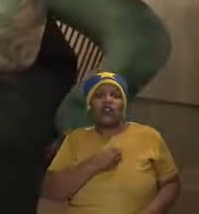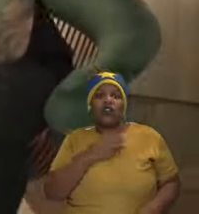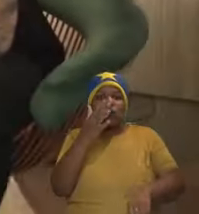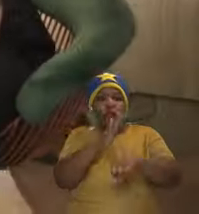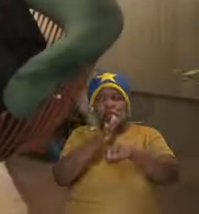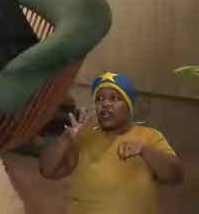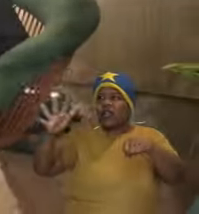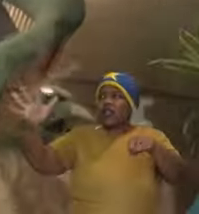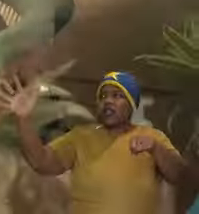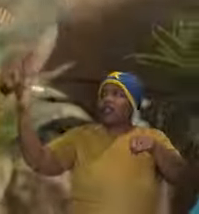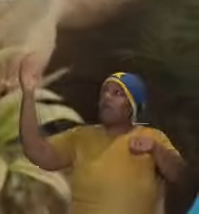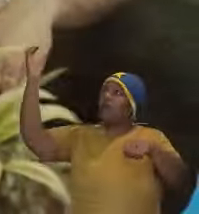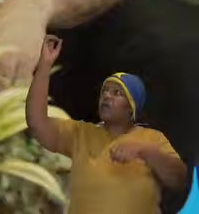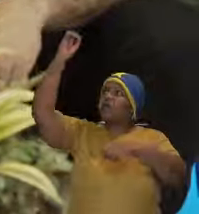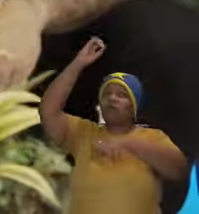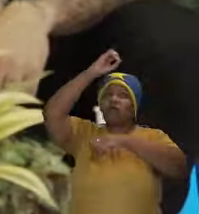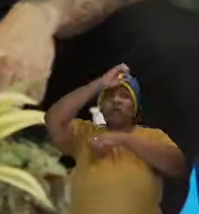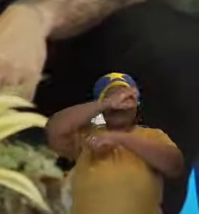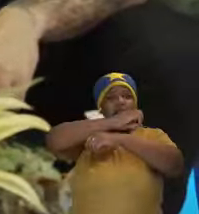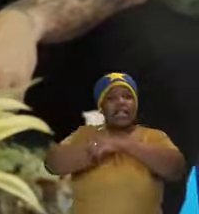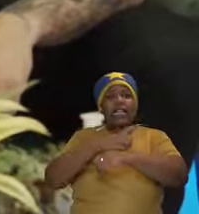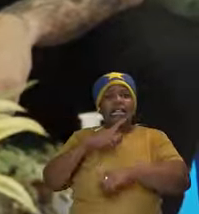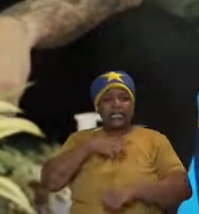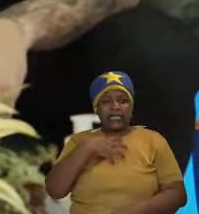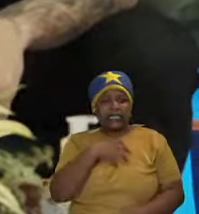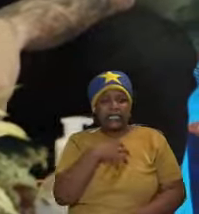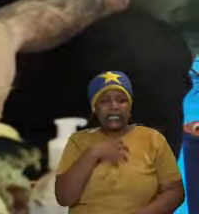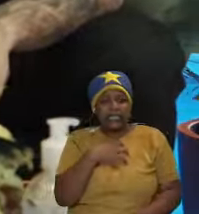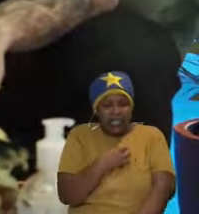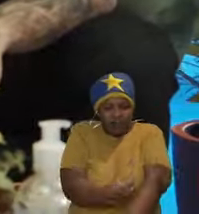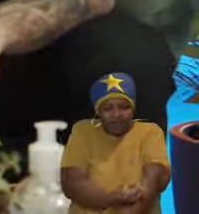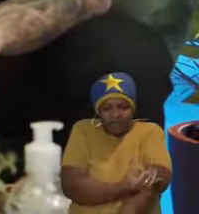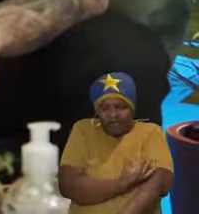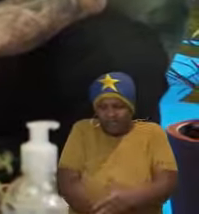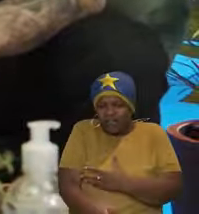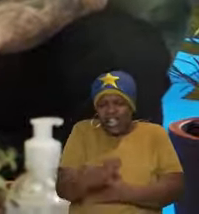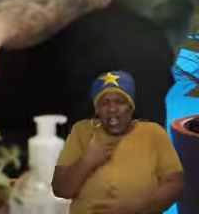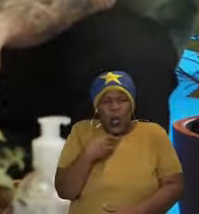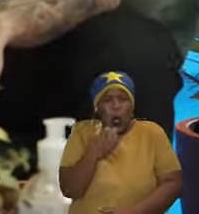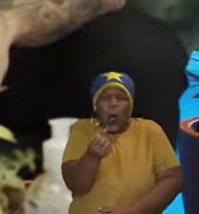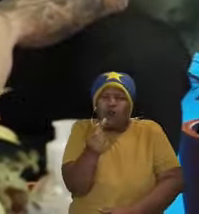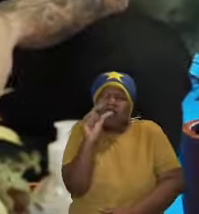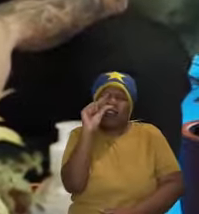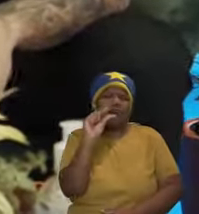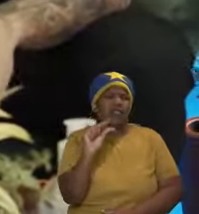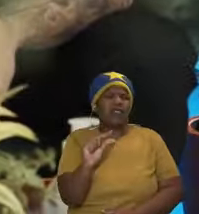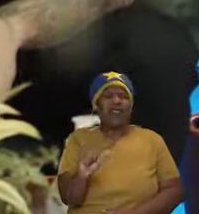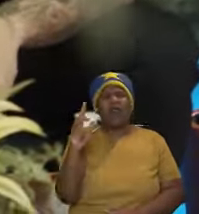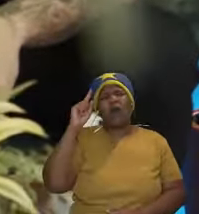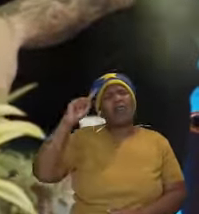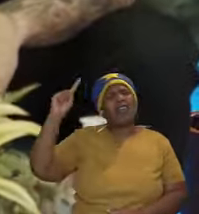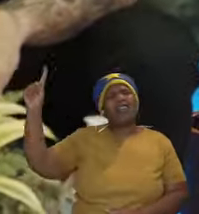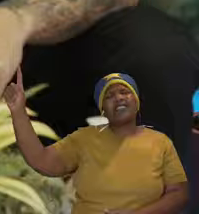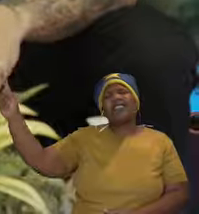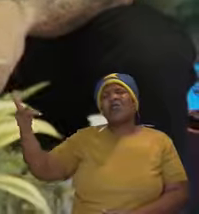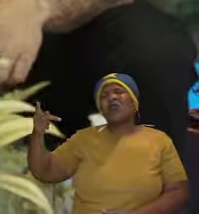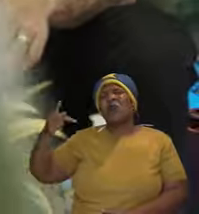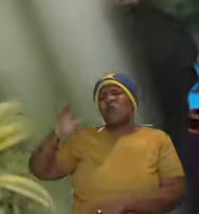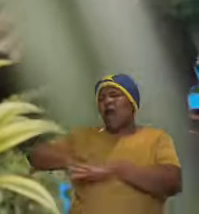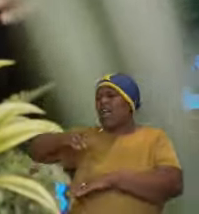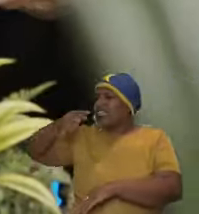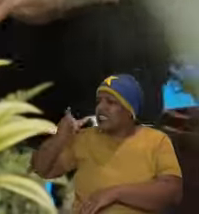e ao meu crepúsculo. Tornou meu alto sentimento frágil, covarde, minúsculo. Penso mais em você que no meu